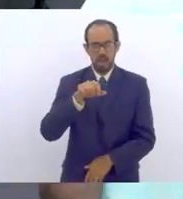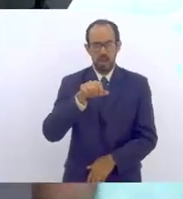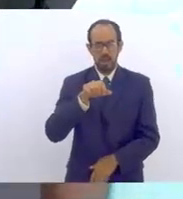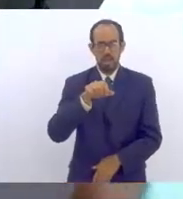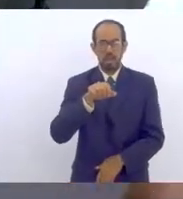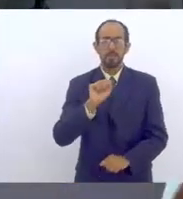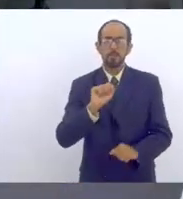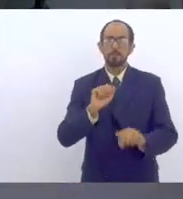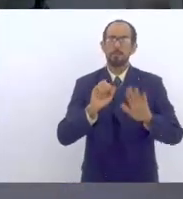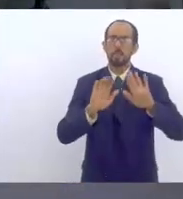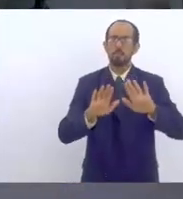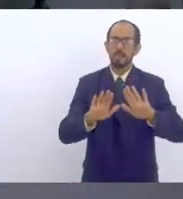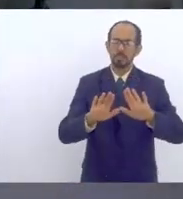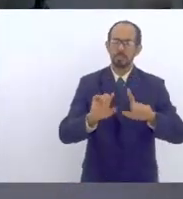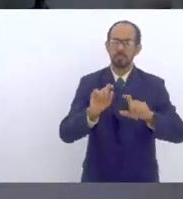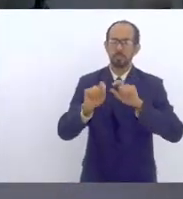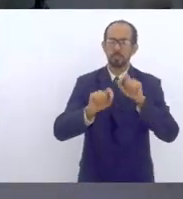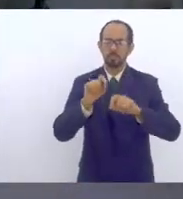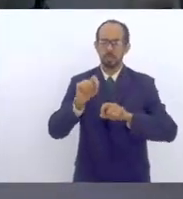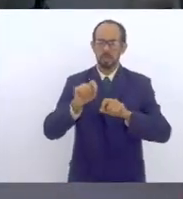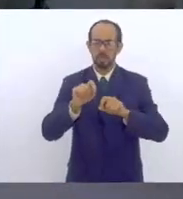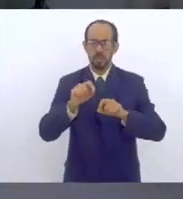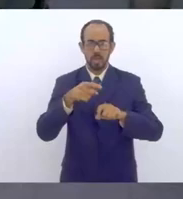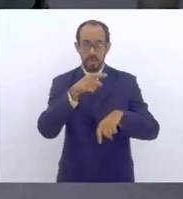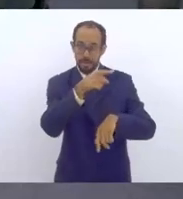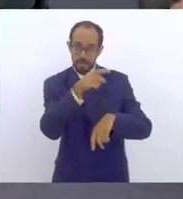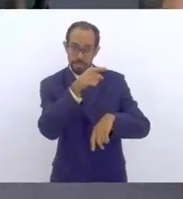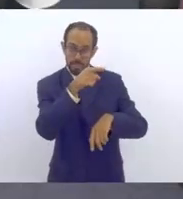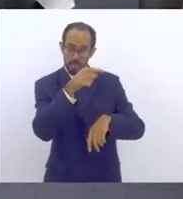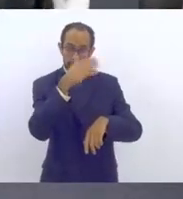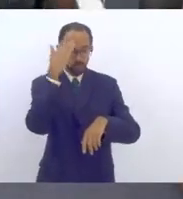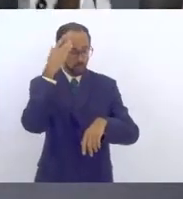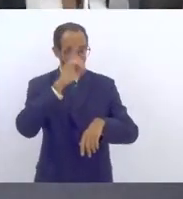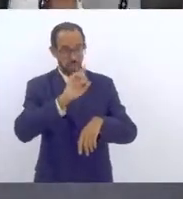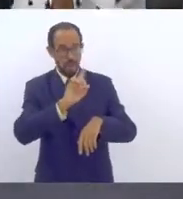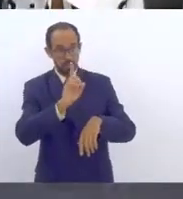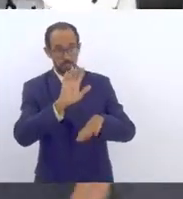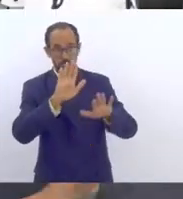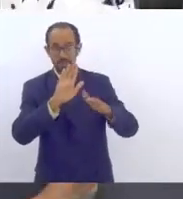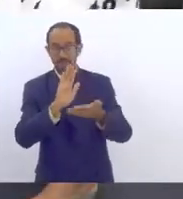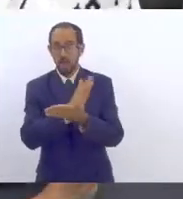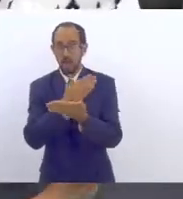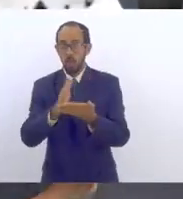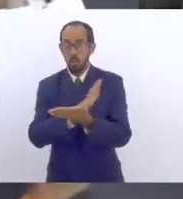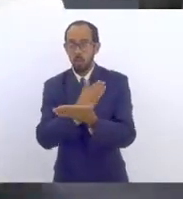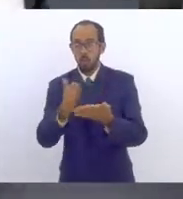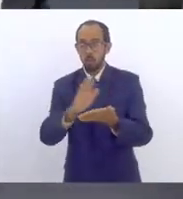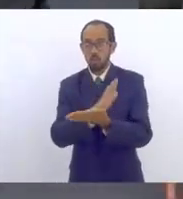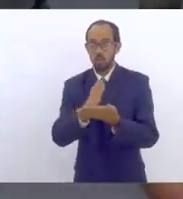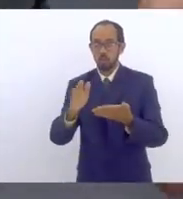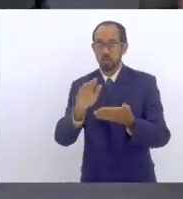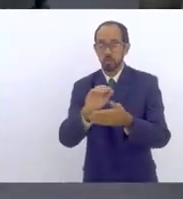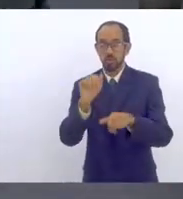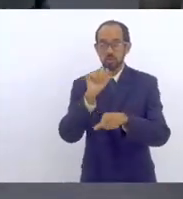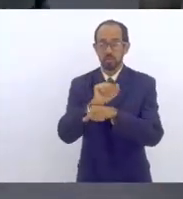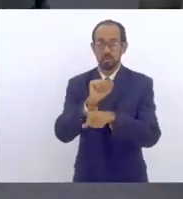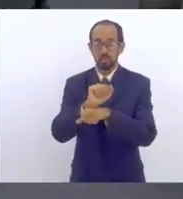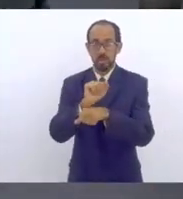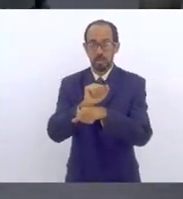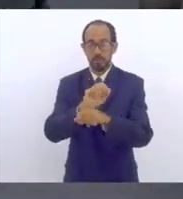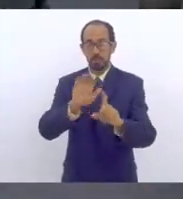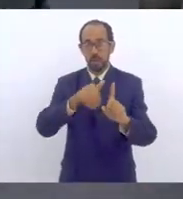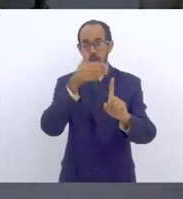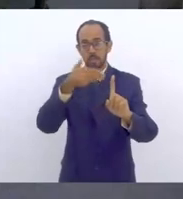eu eu ela não sabe mas eu deixei alguns homenageados para a gente fazer na Esfera Federal